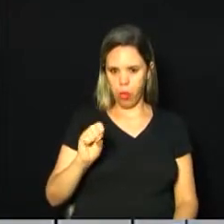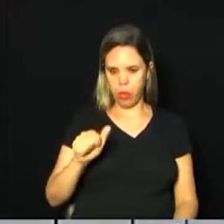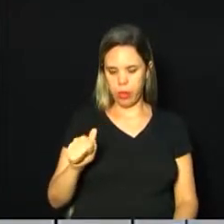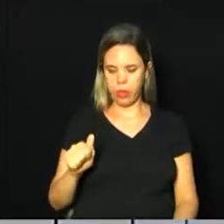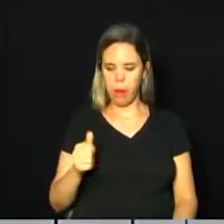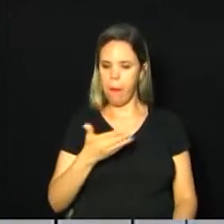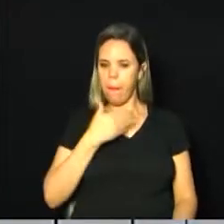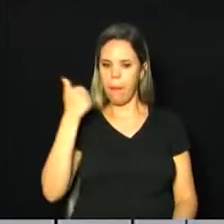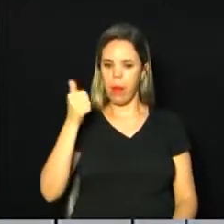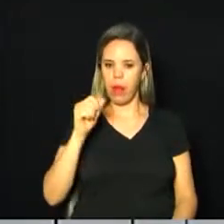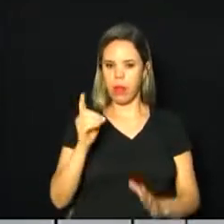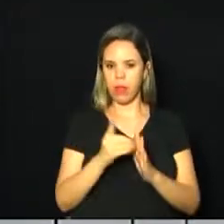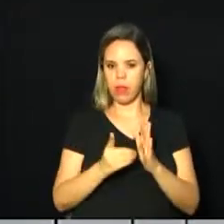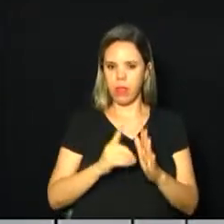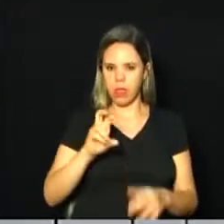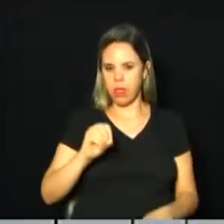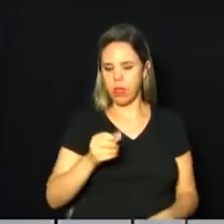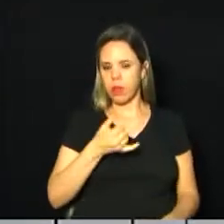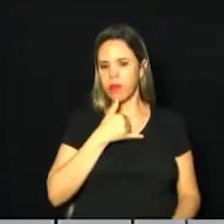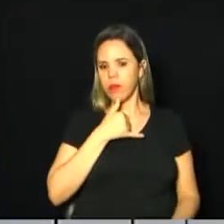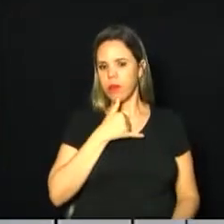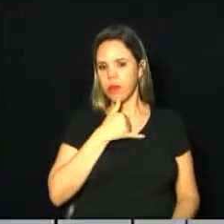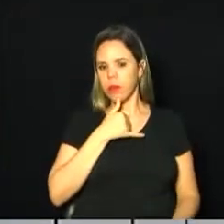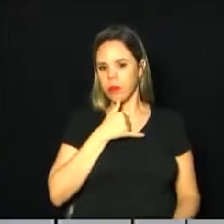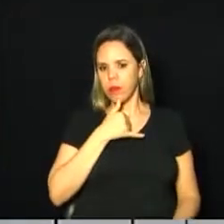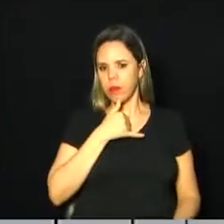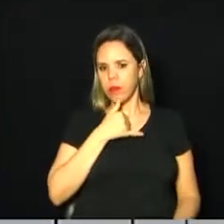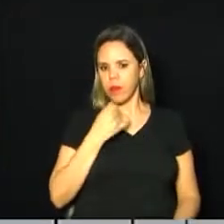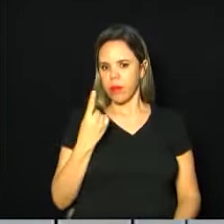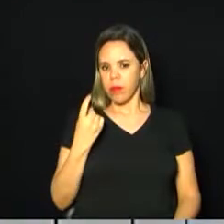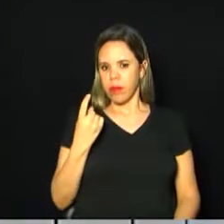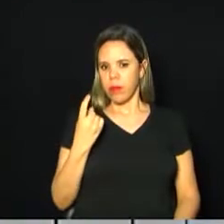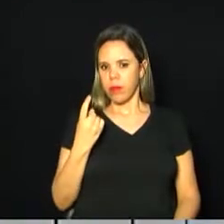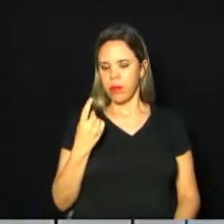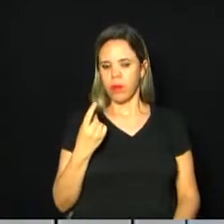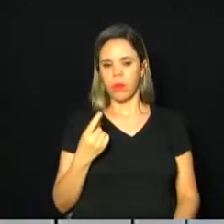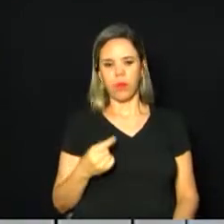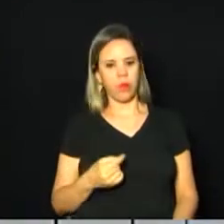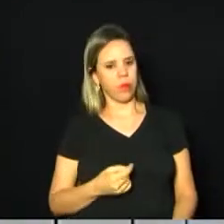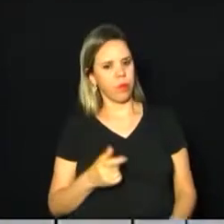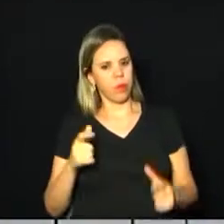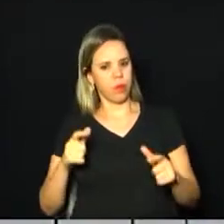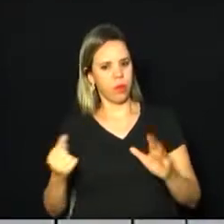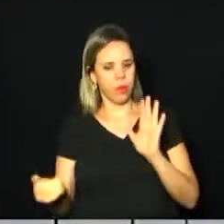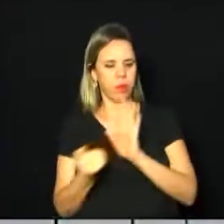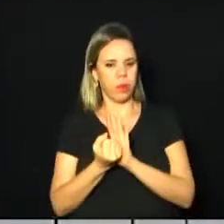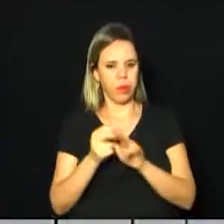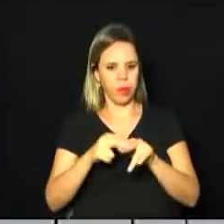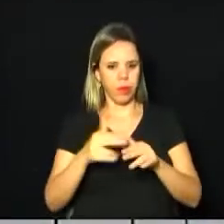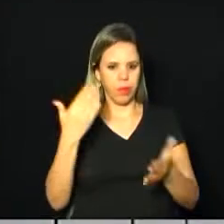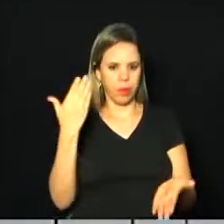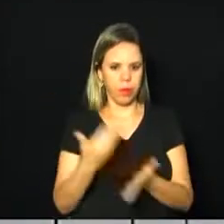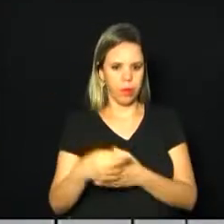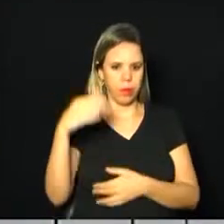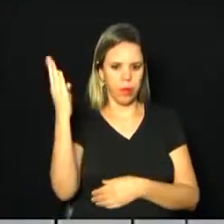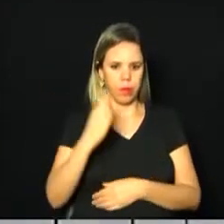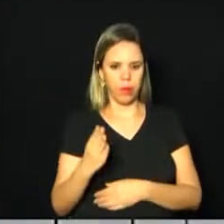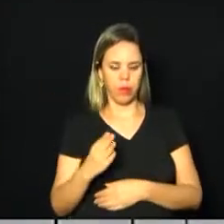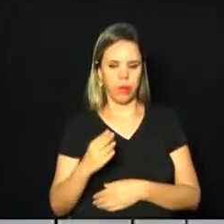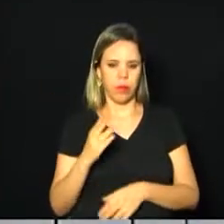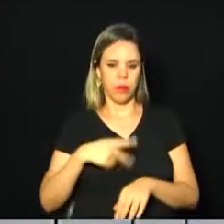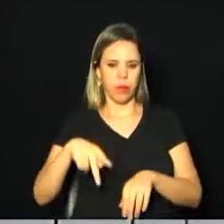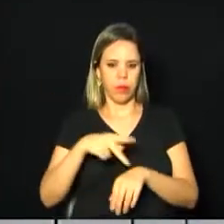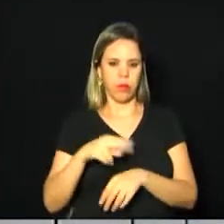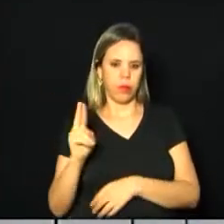de 50 e que infelizmente e um injustamente ficou marcado pela derrota do Brasil para o Uruguai